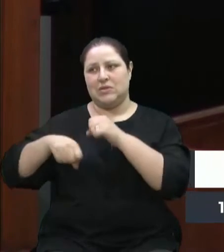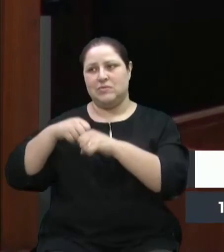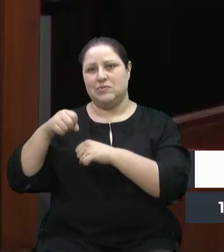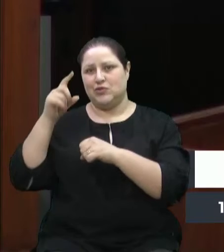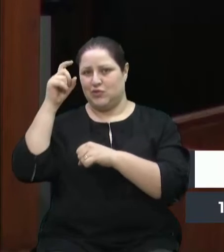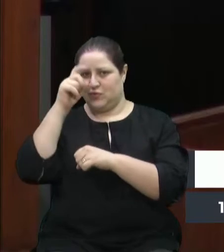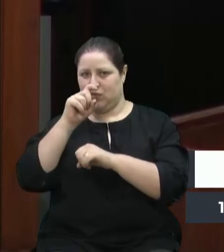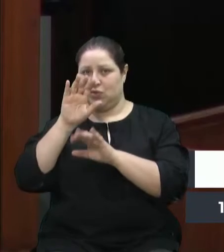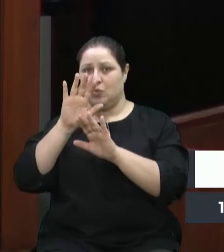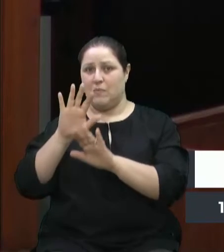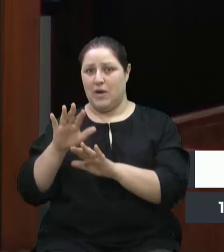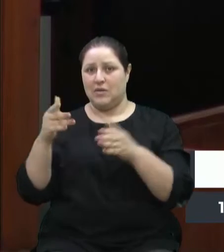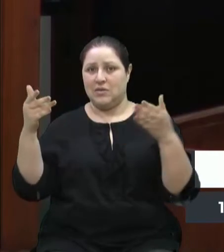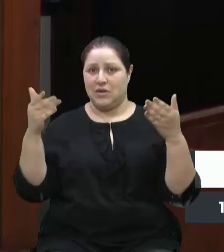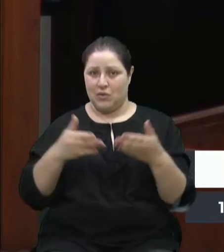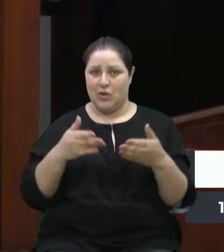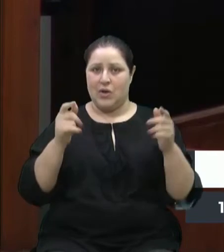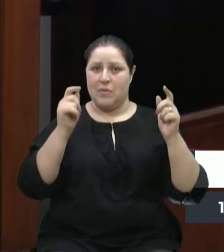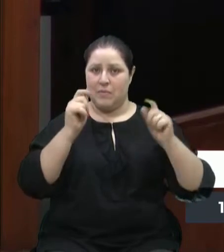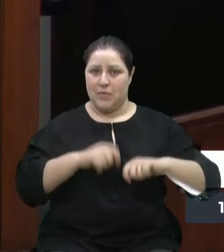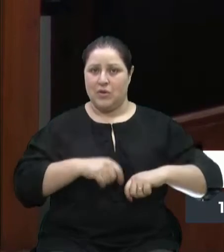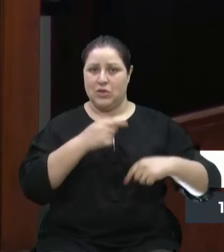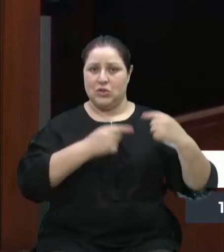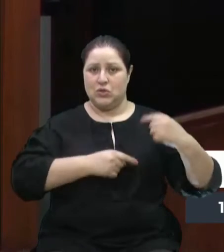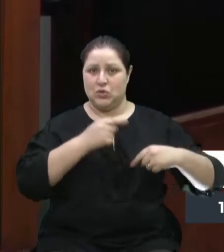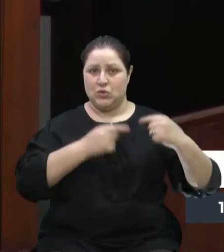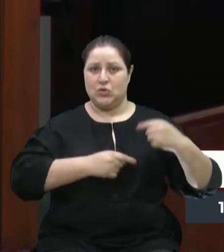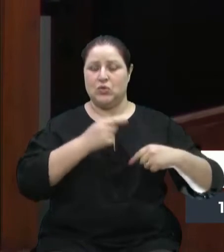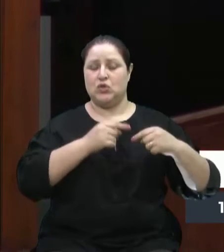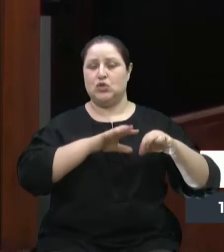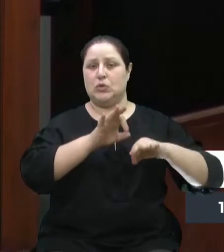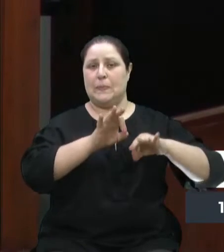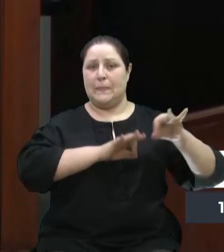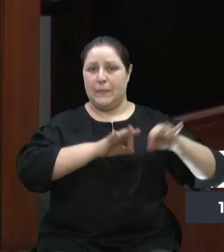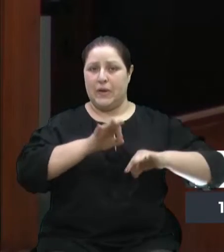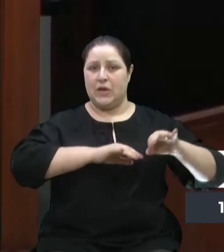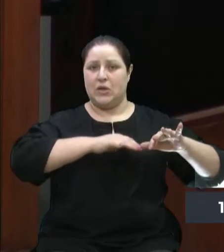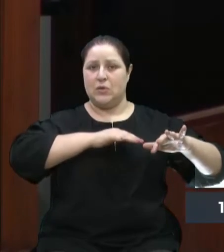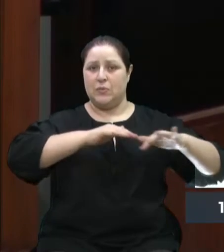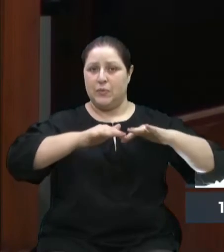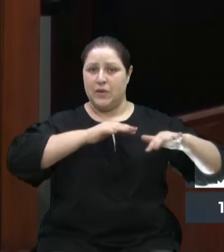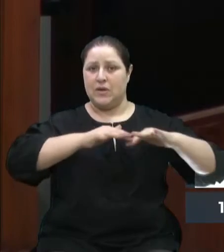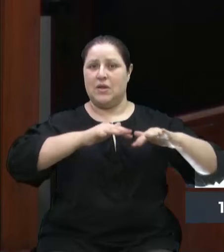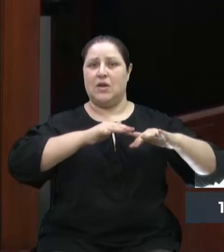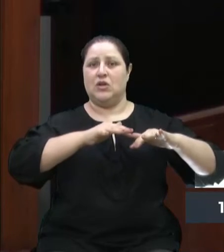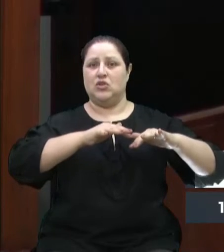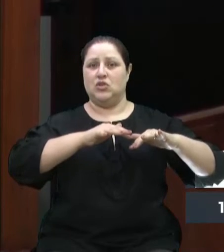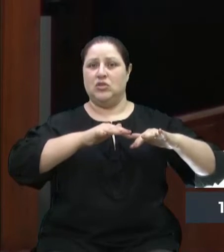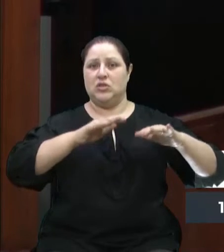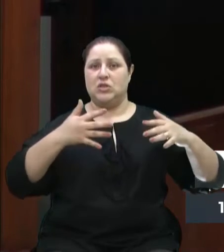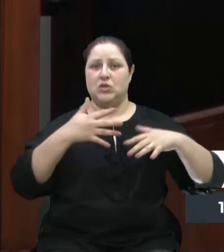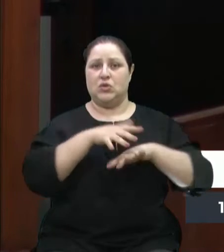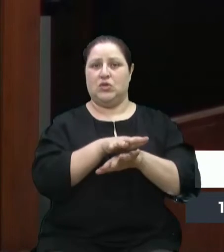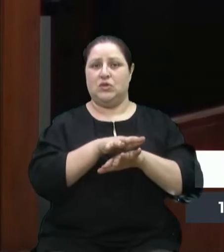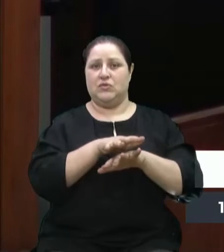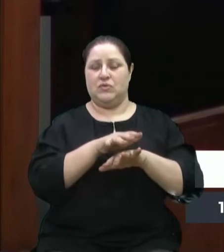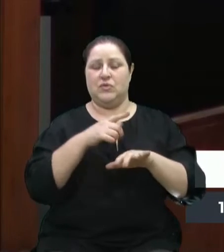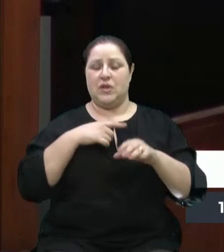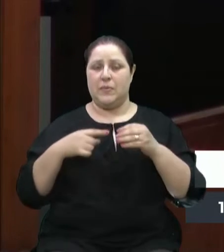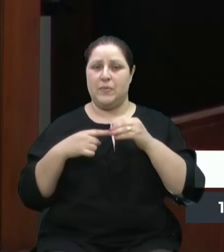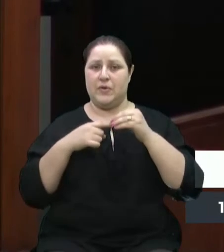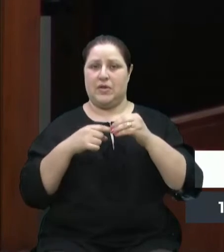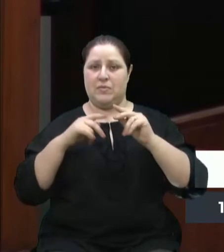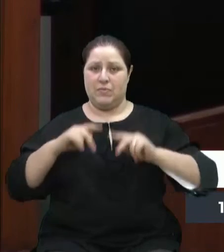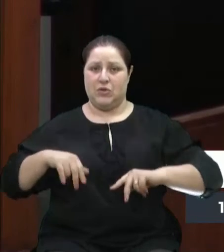plano de mobilidade que seja inclusivo, né? Que priorize pedestre, priorize veículos não motorizados, e